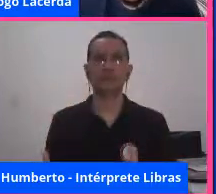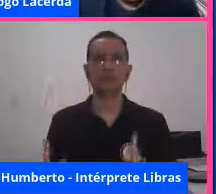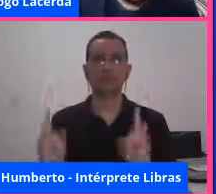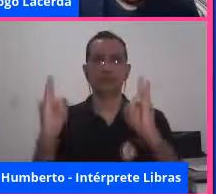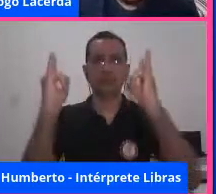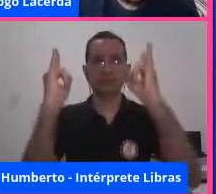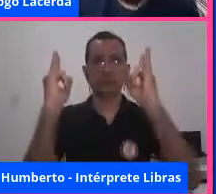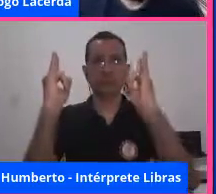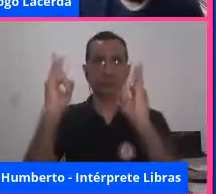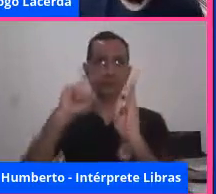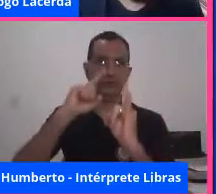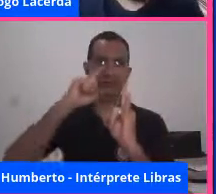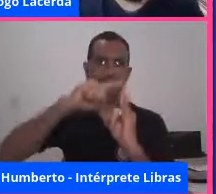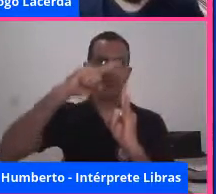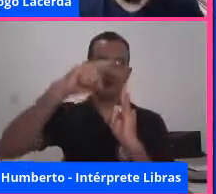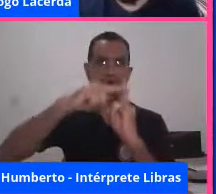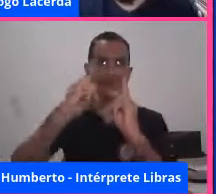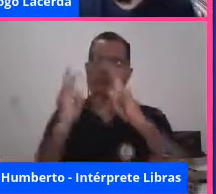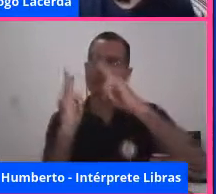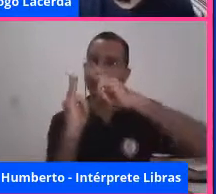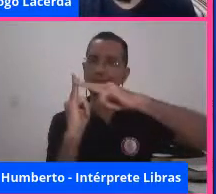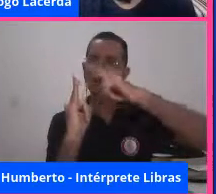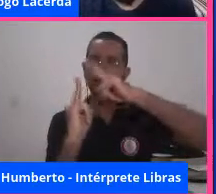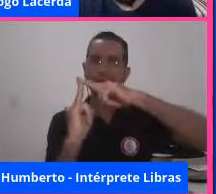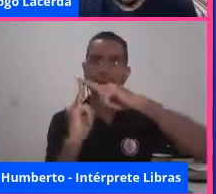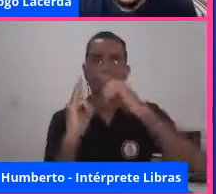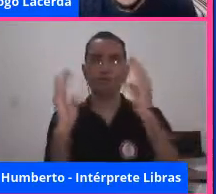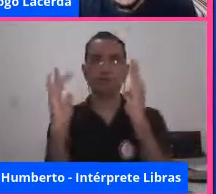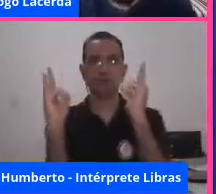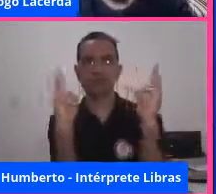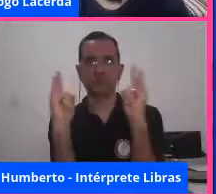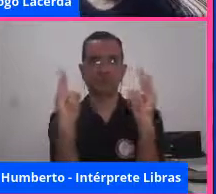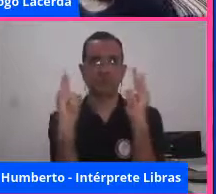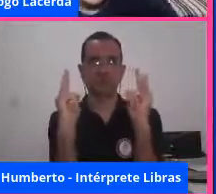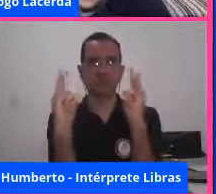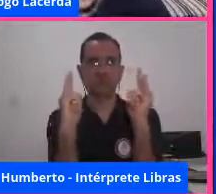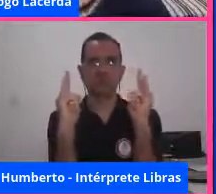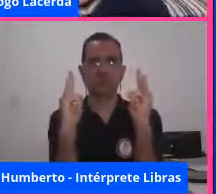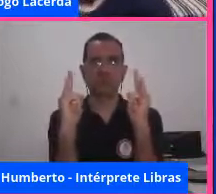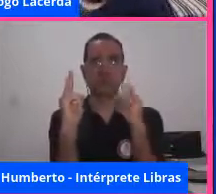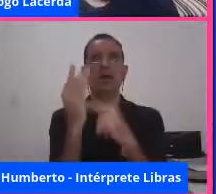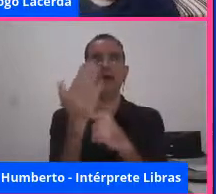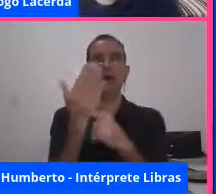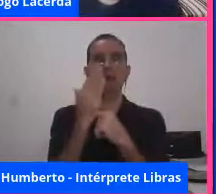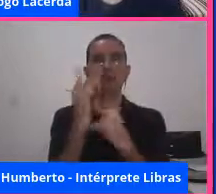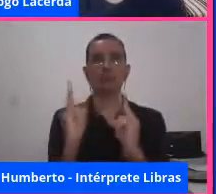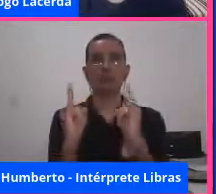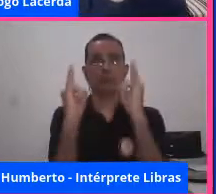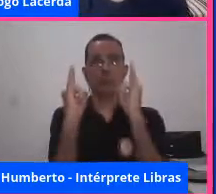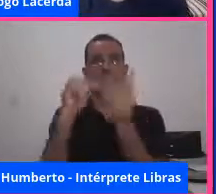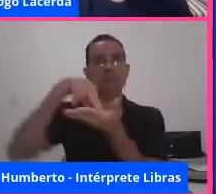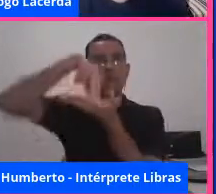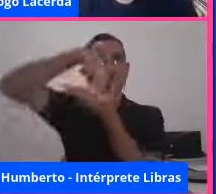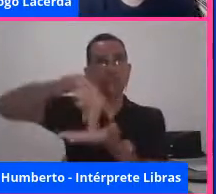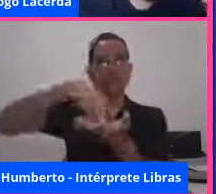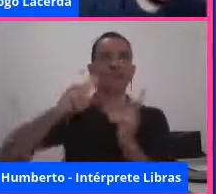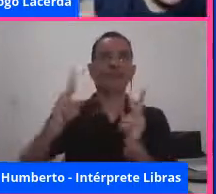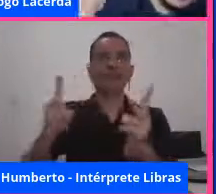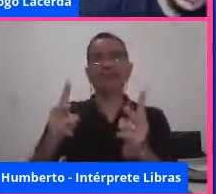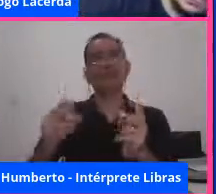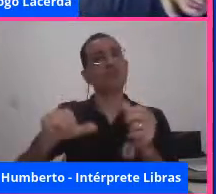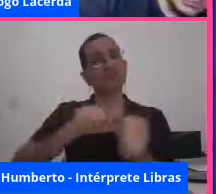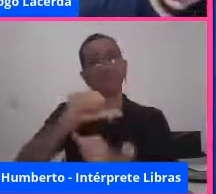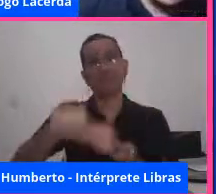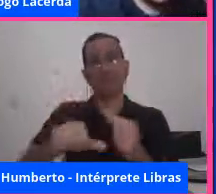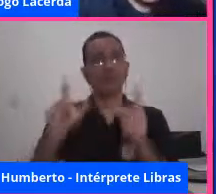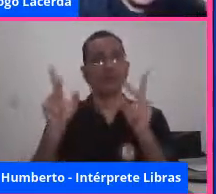o suporte justamente para não cair. É justamente uma coisa que vai fazer parte da tua estrutura, da tua peça 3D. Então, depois